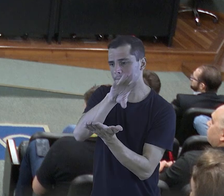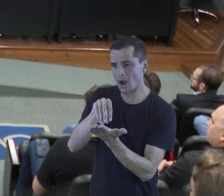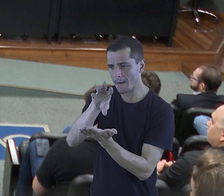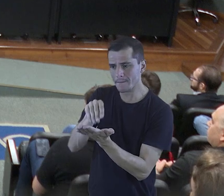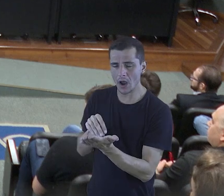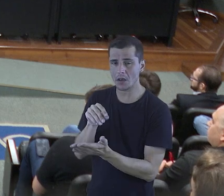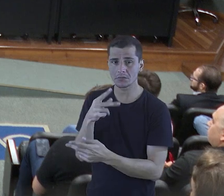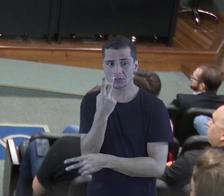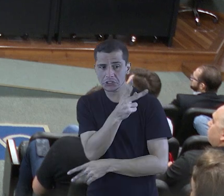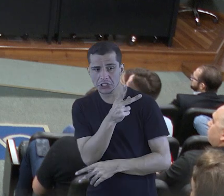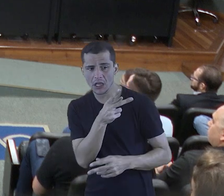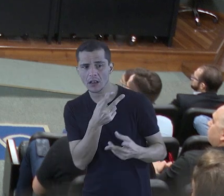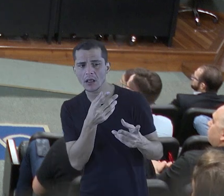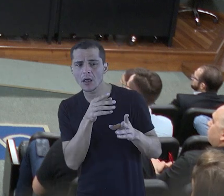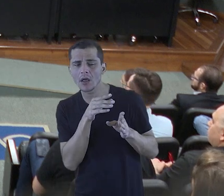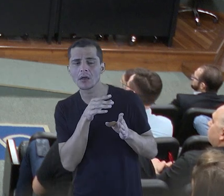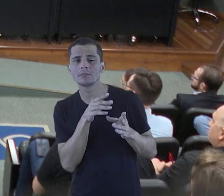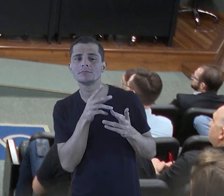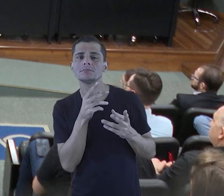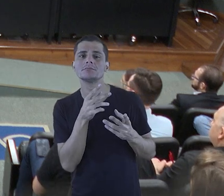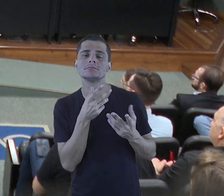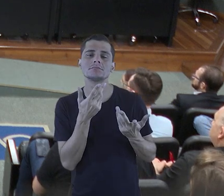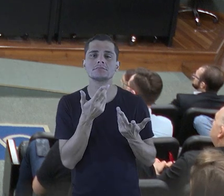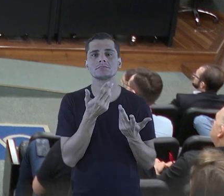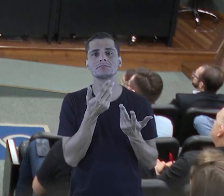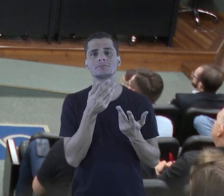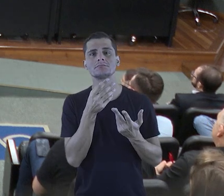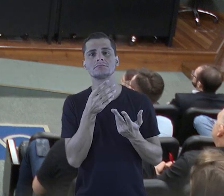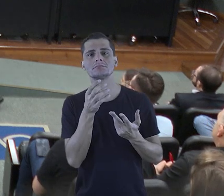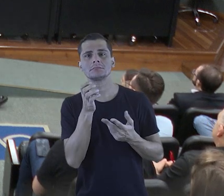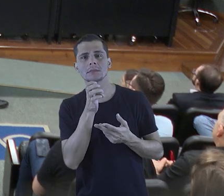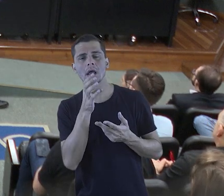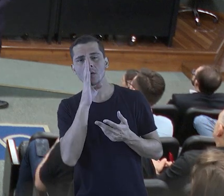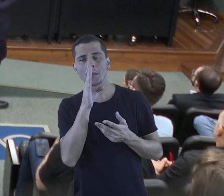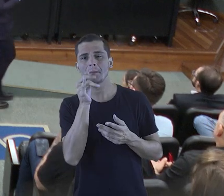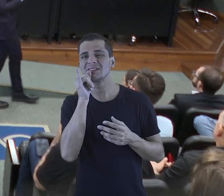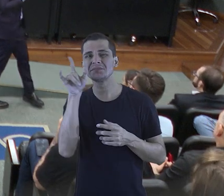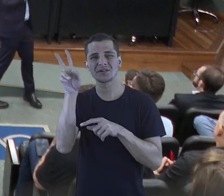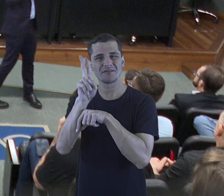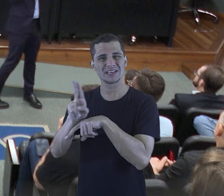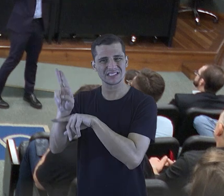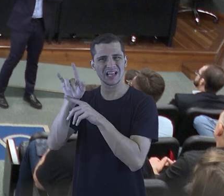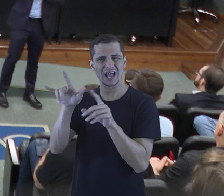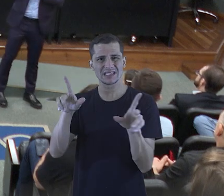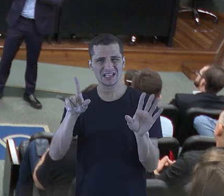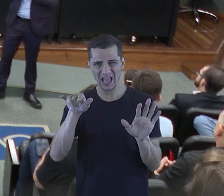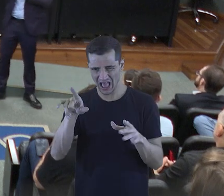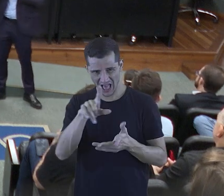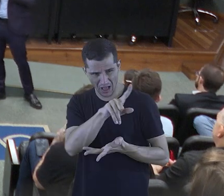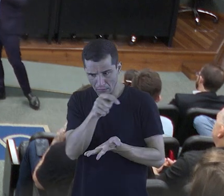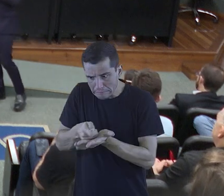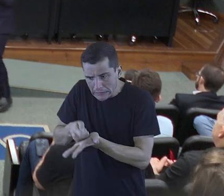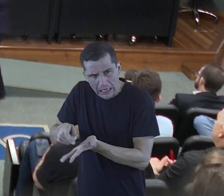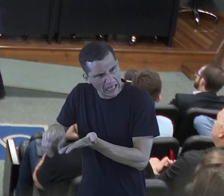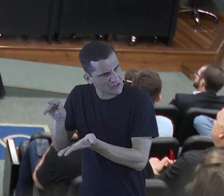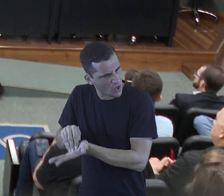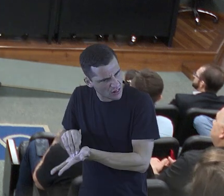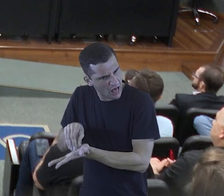livre. Você está me obrigando a algo para poder receber a minha remuneração. Livre,